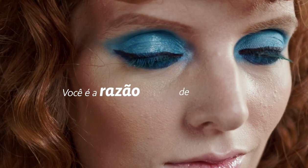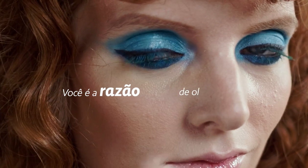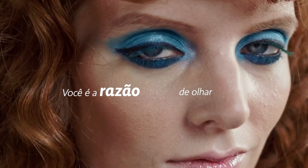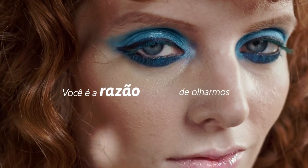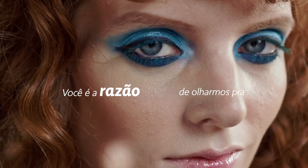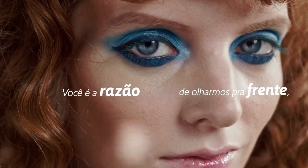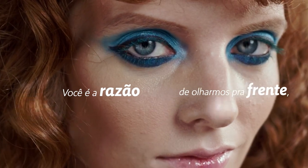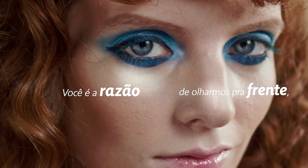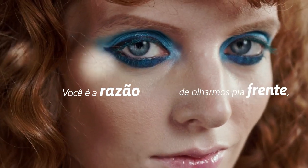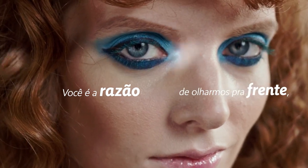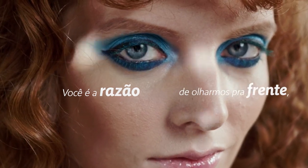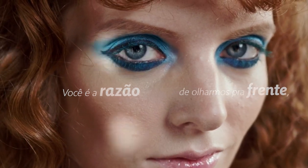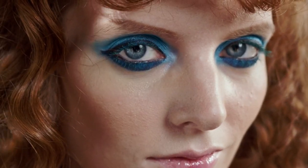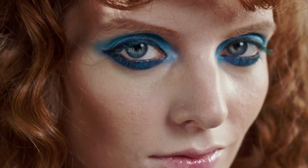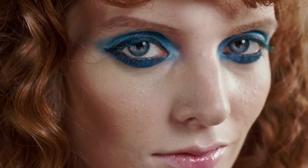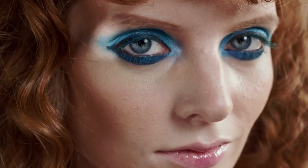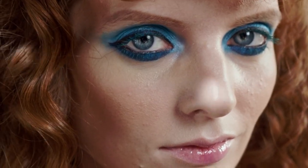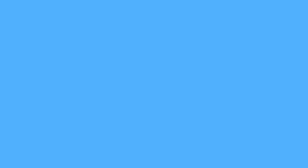de olharmos para frente